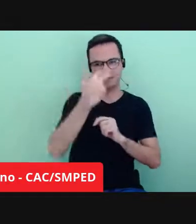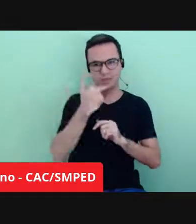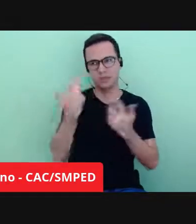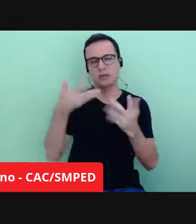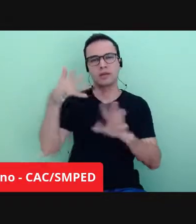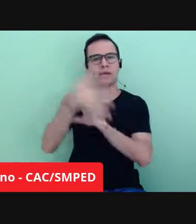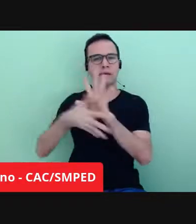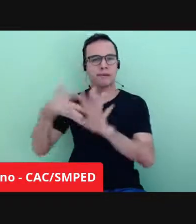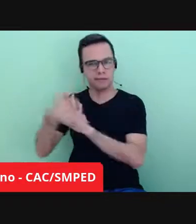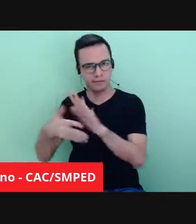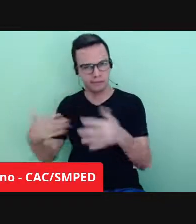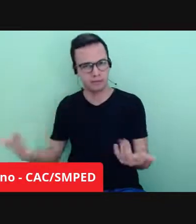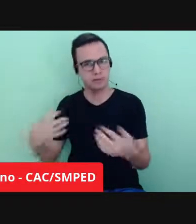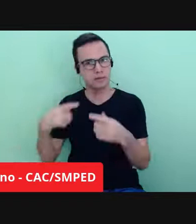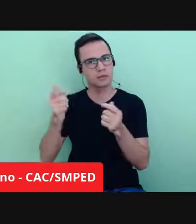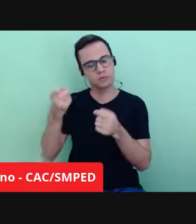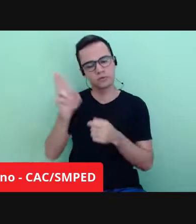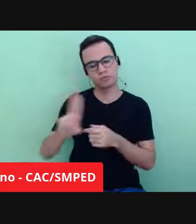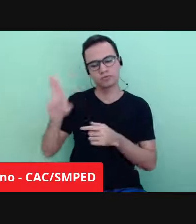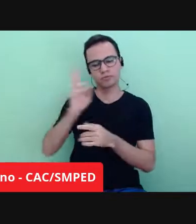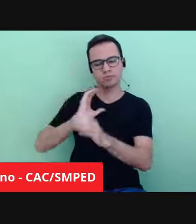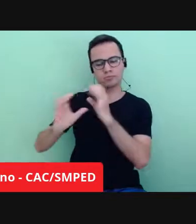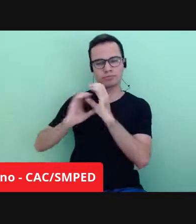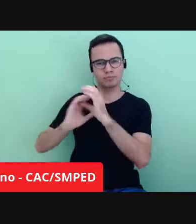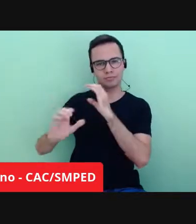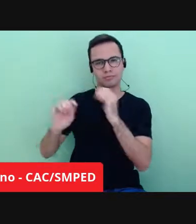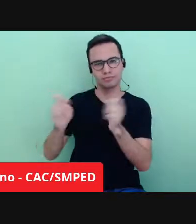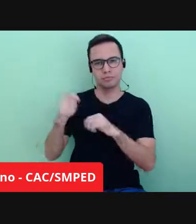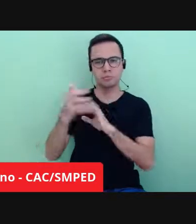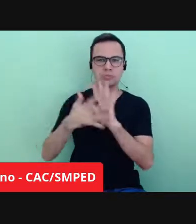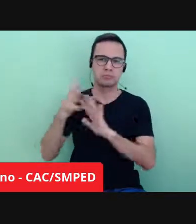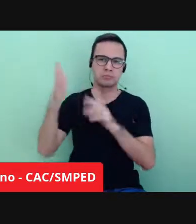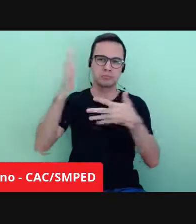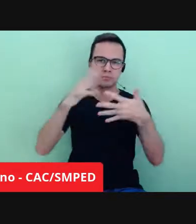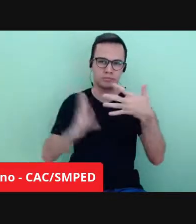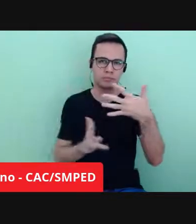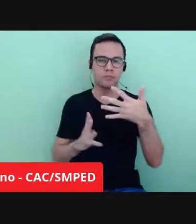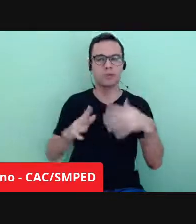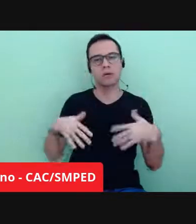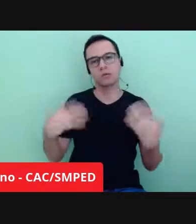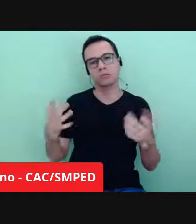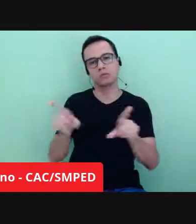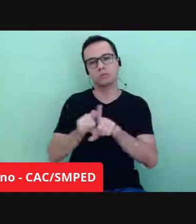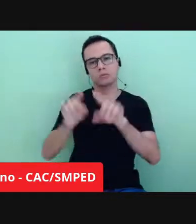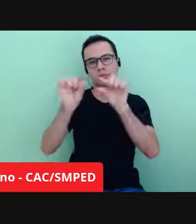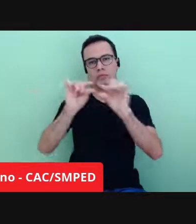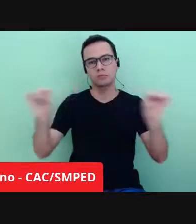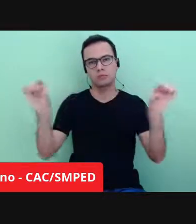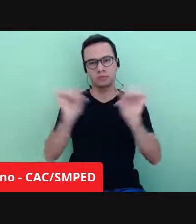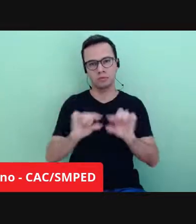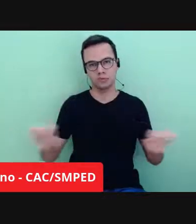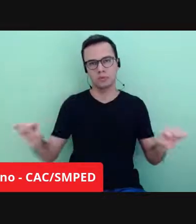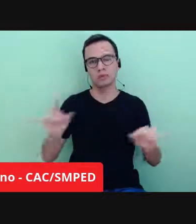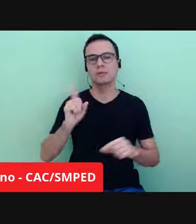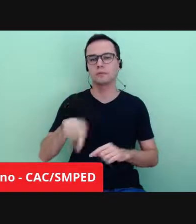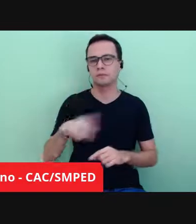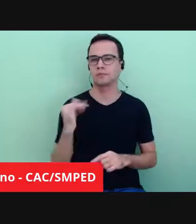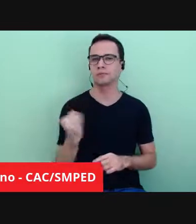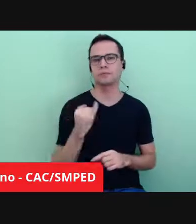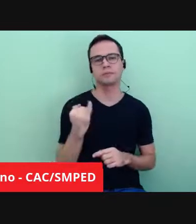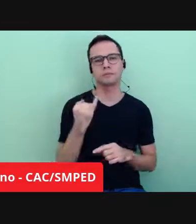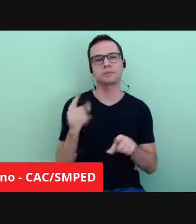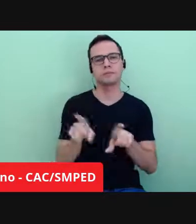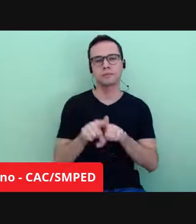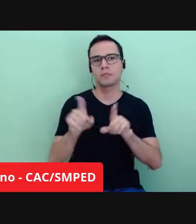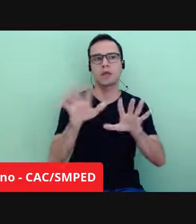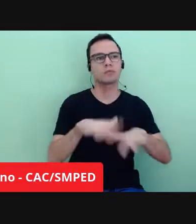Libras para pessoa que se comunica através da língua brasileira de sinais, se vai ter legenda, porque é importante também destacar que